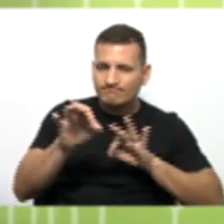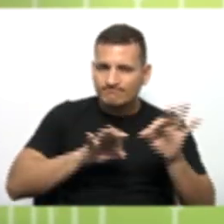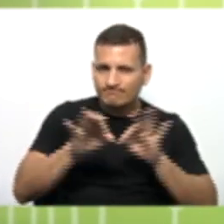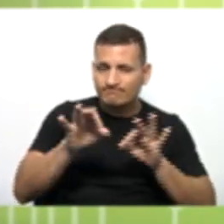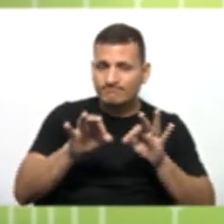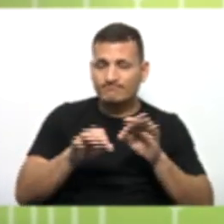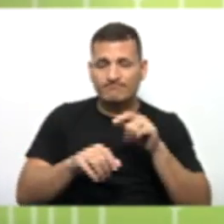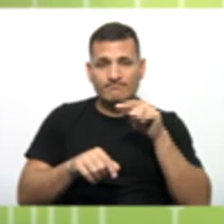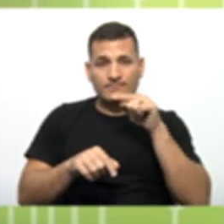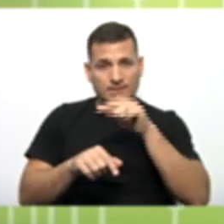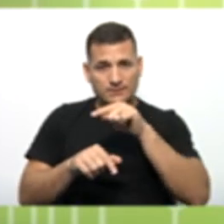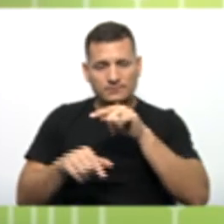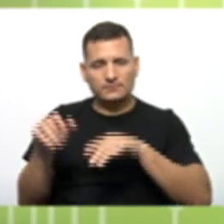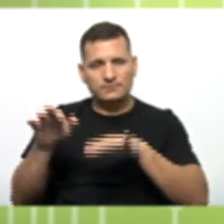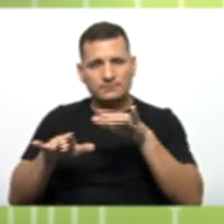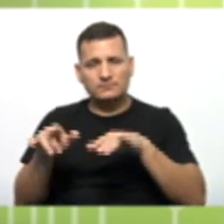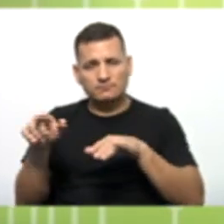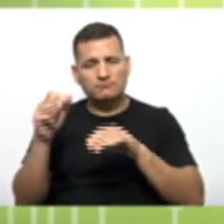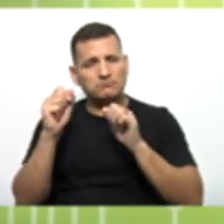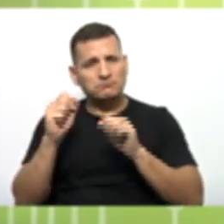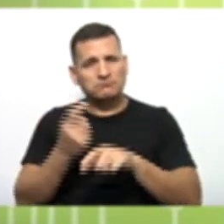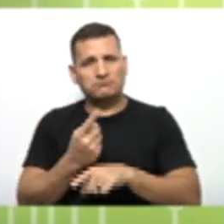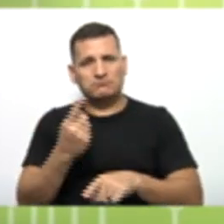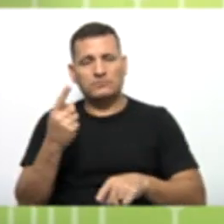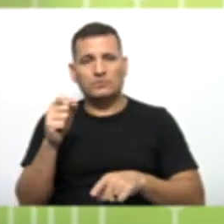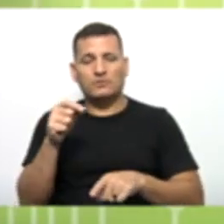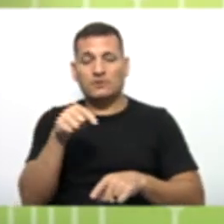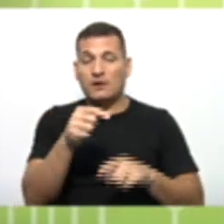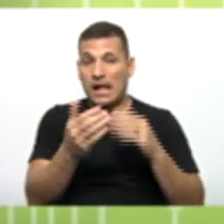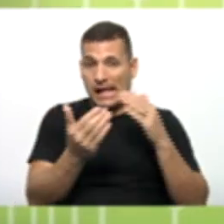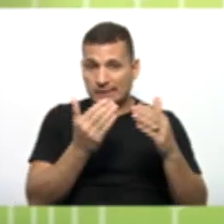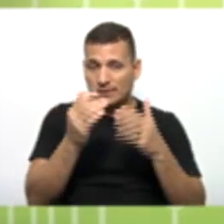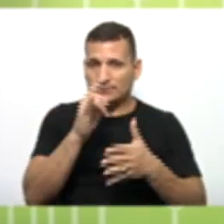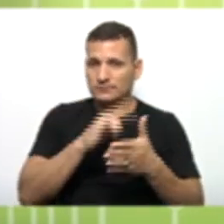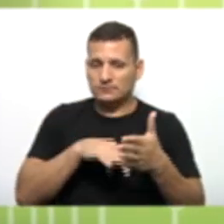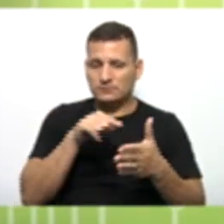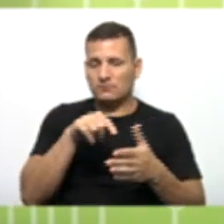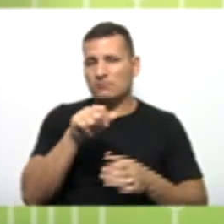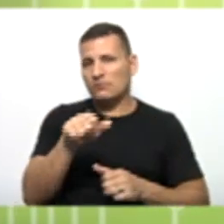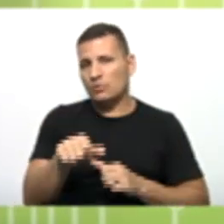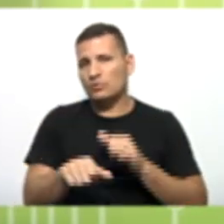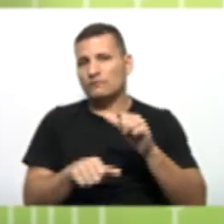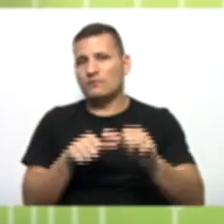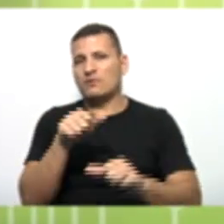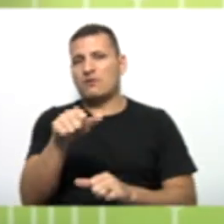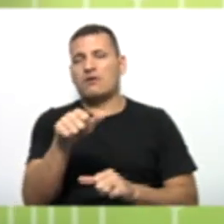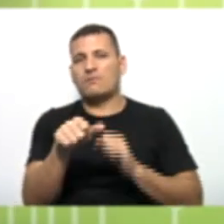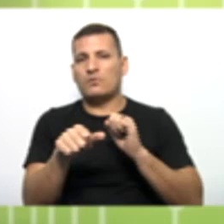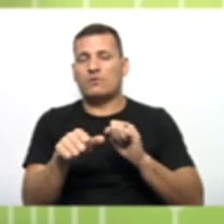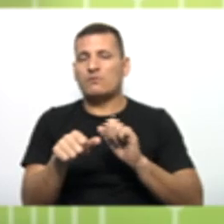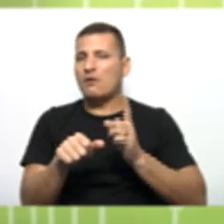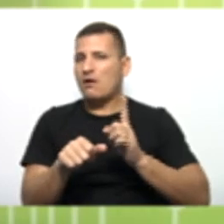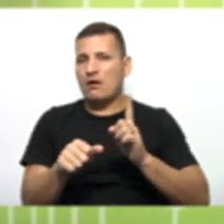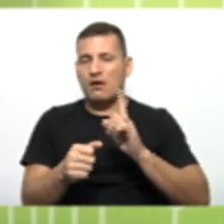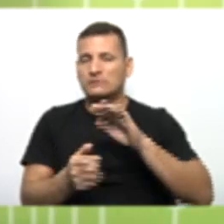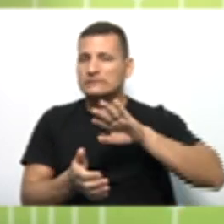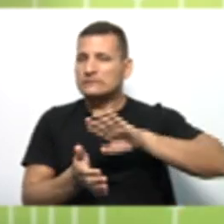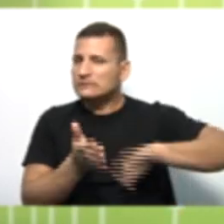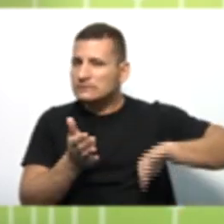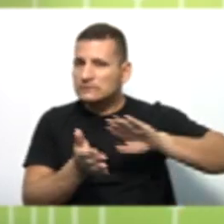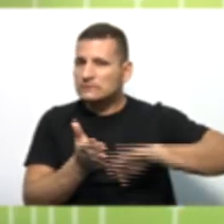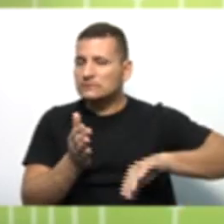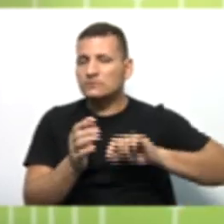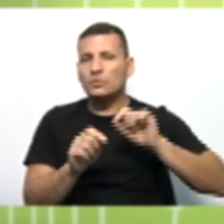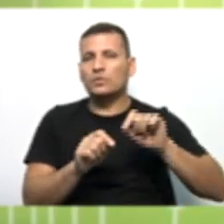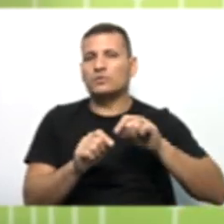análise ela pode ser modificada, não tirando o que o